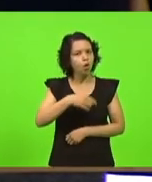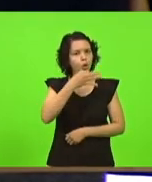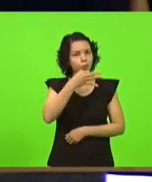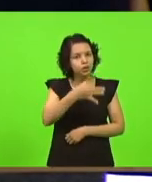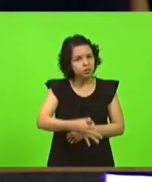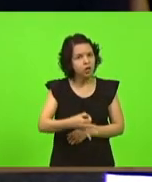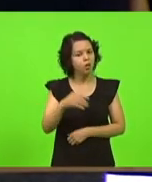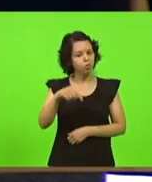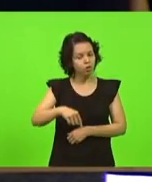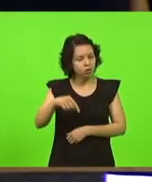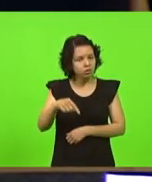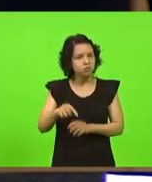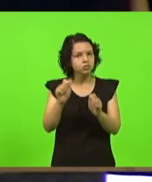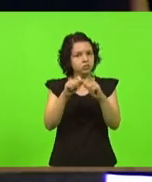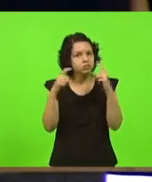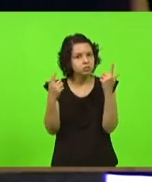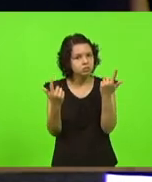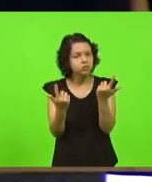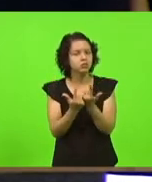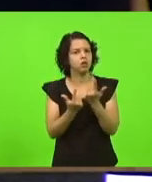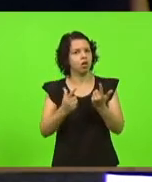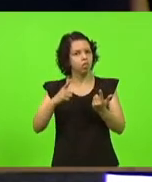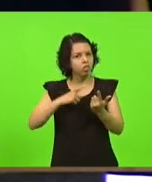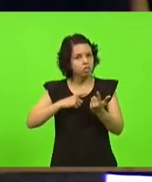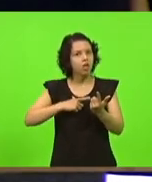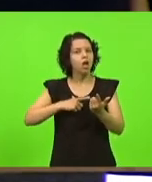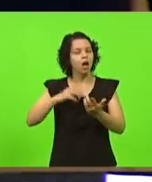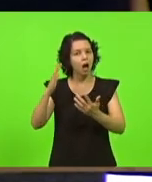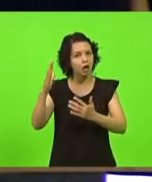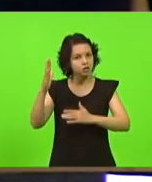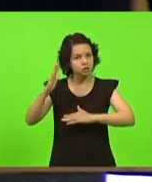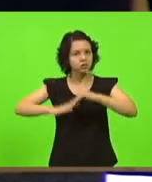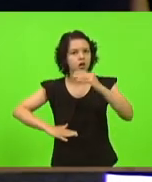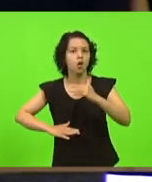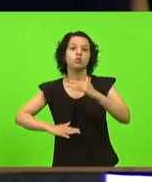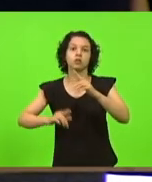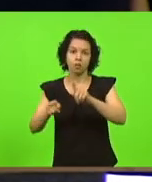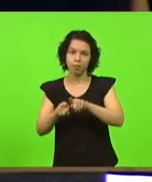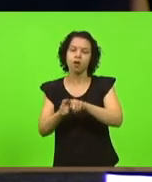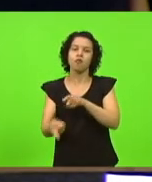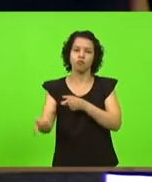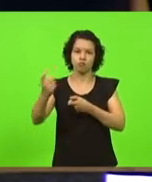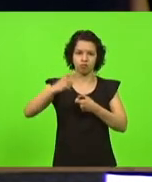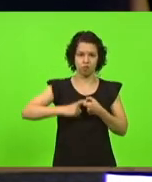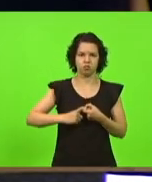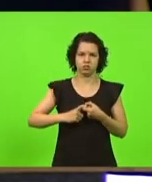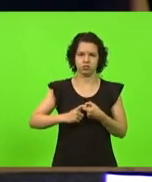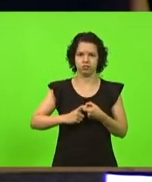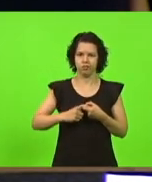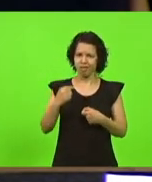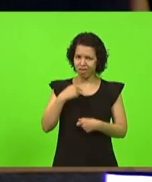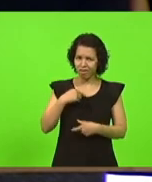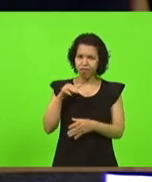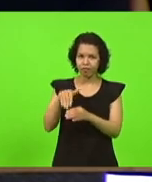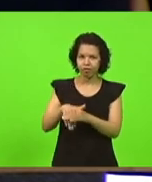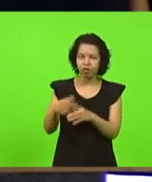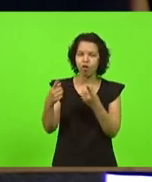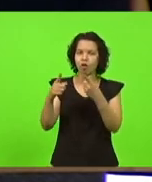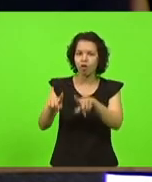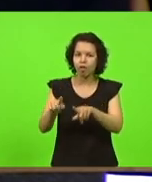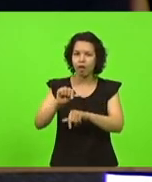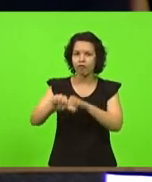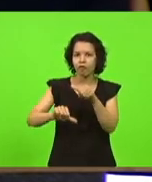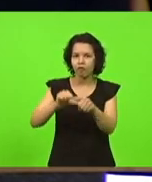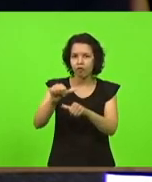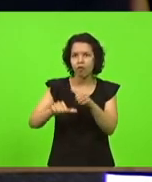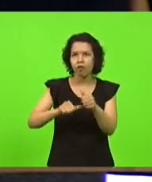aqui na casa, tem ações e reações. Depois do posicionamento que eu votei contra a reforma da Previdência, eu estou todo